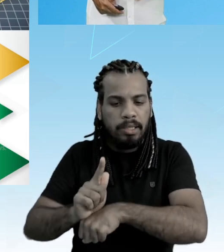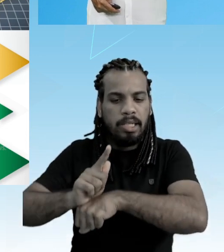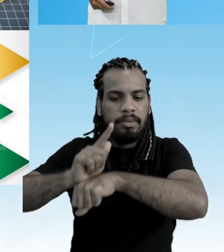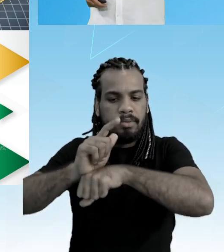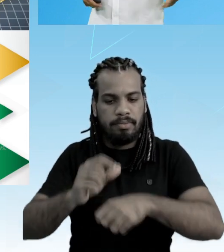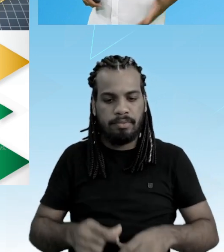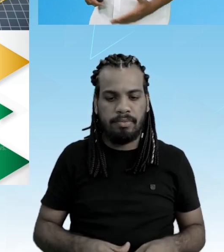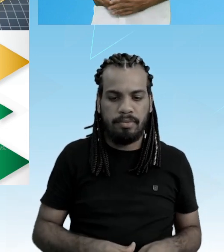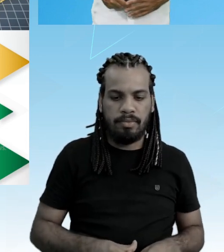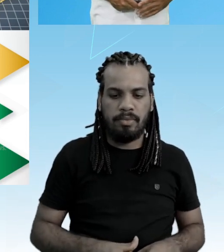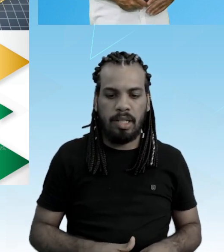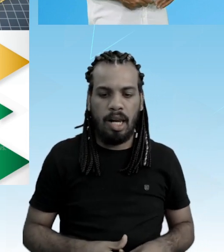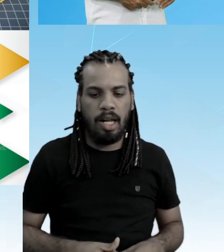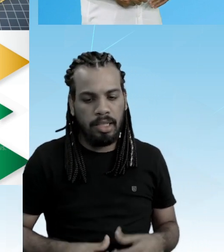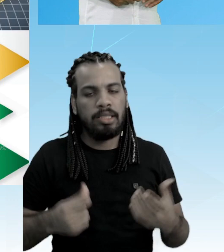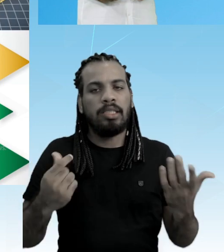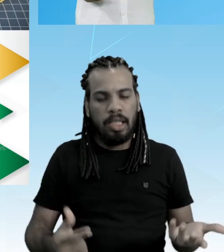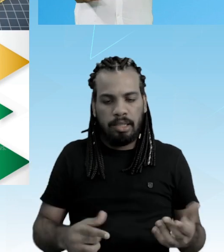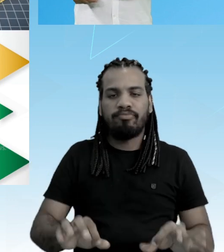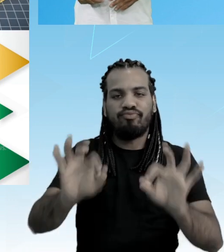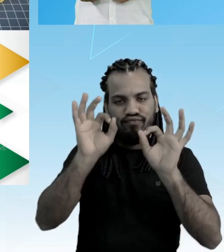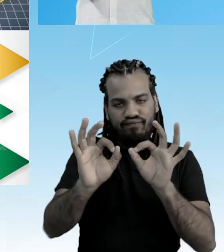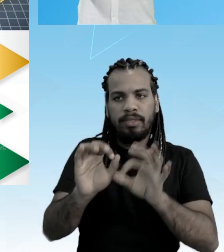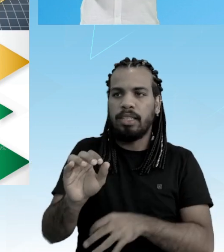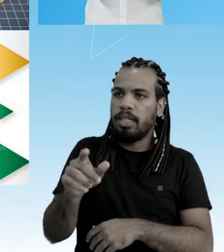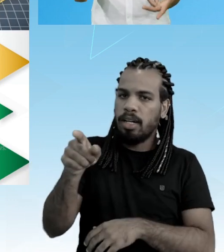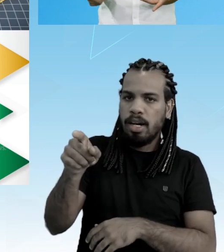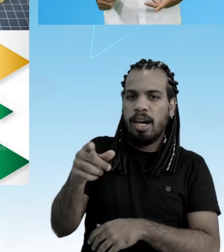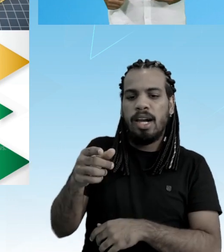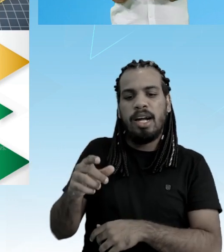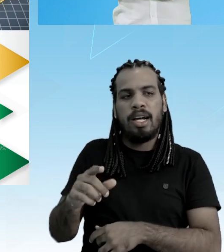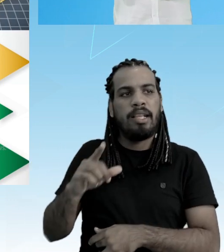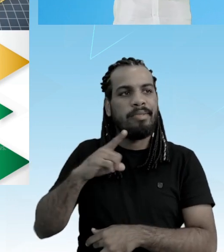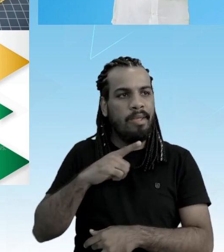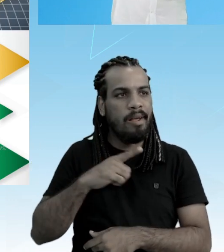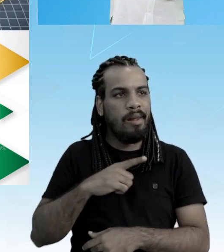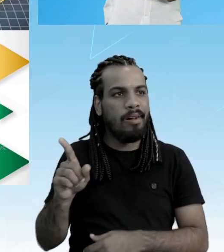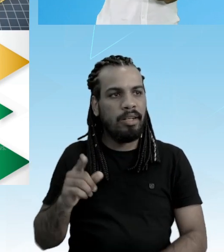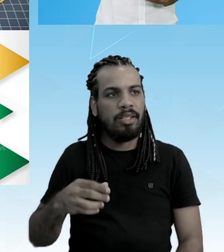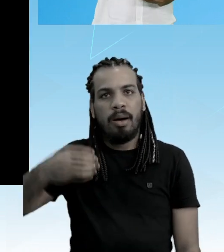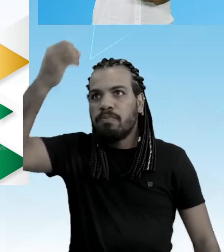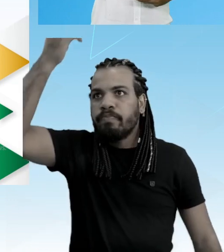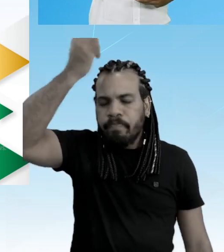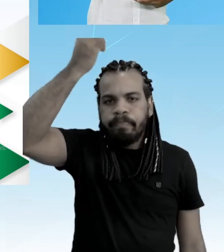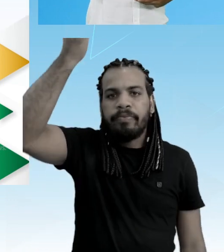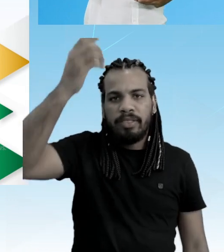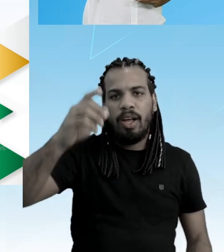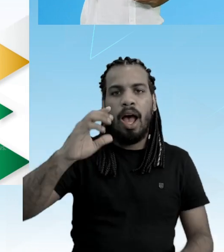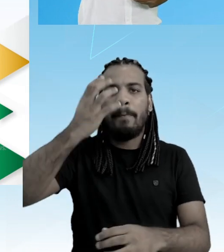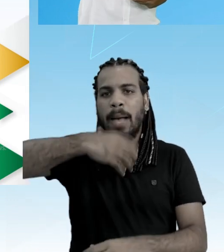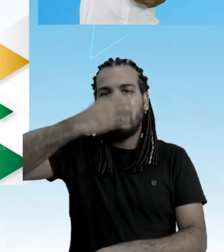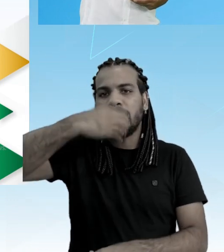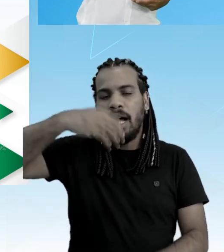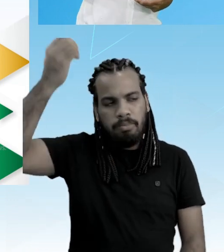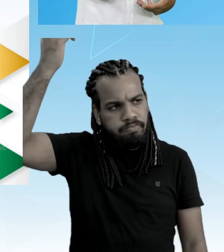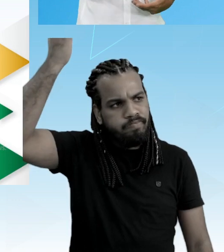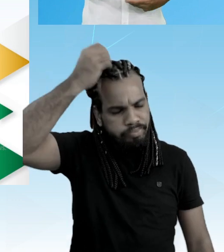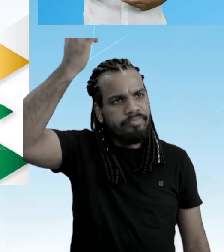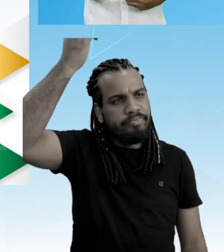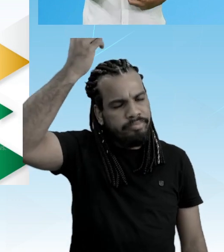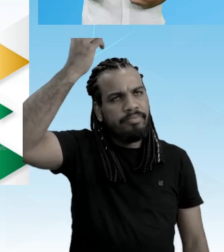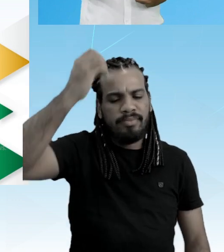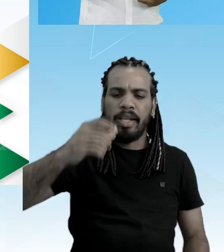universal. Aí a gente tem justamente a imagem de Isaac Newton quando uma maçã cai justamente em cima da